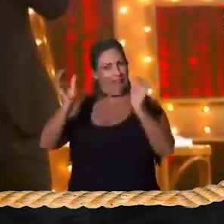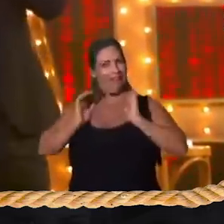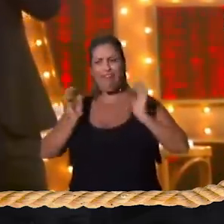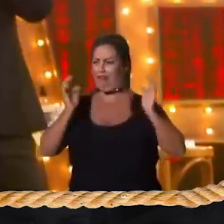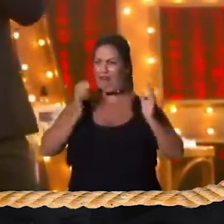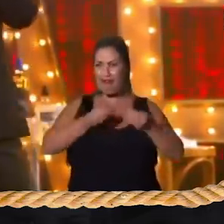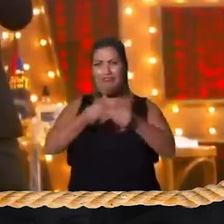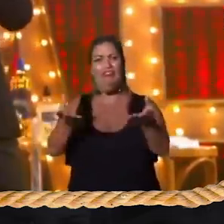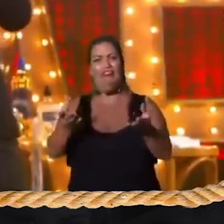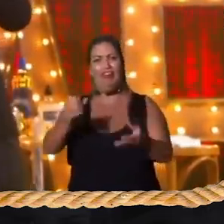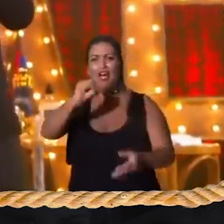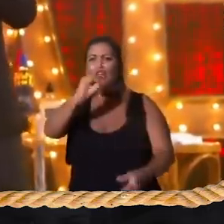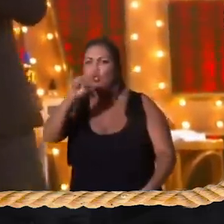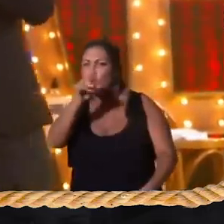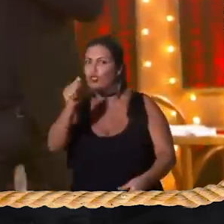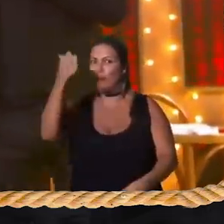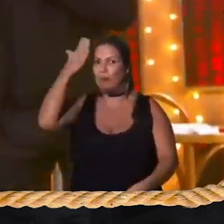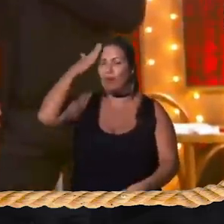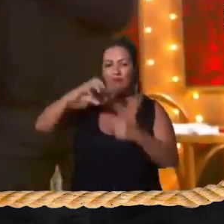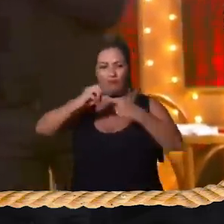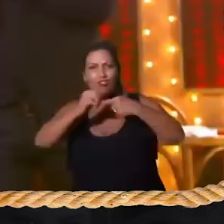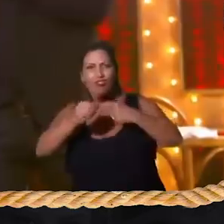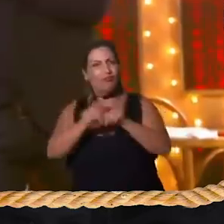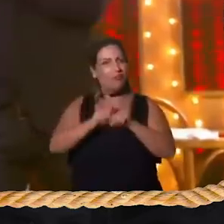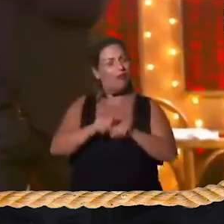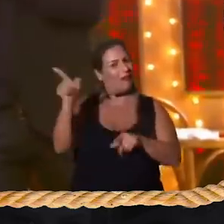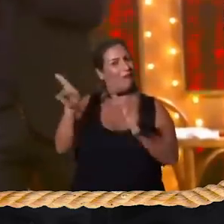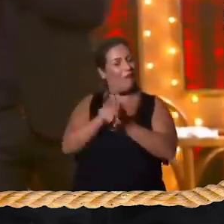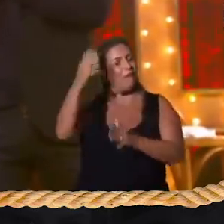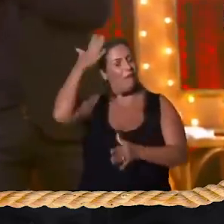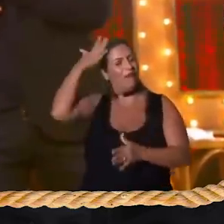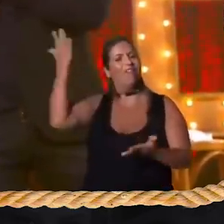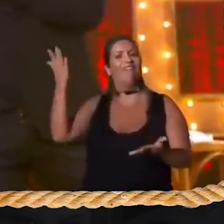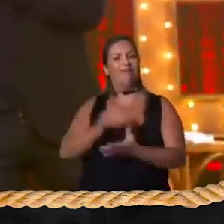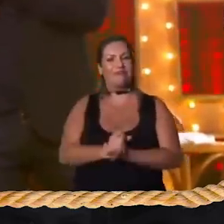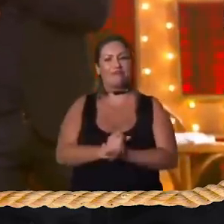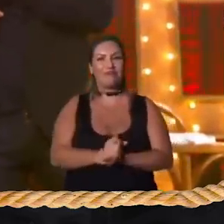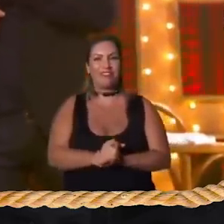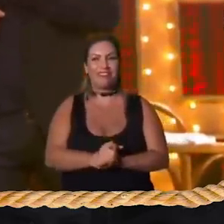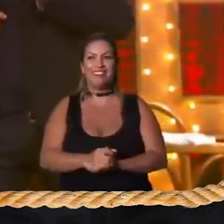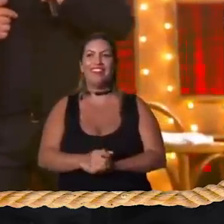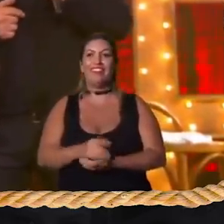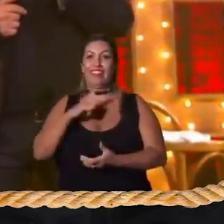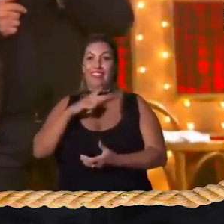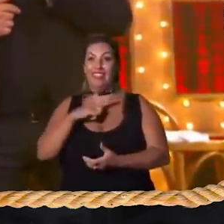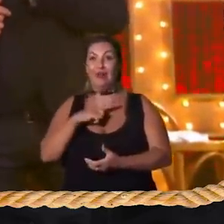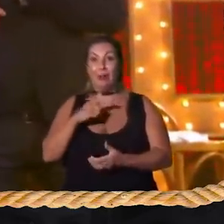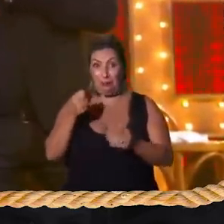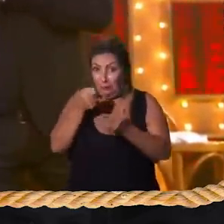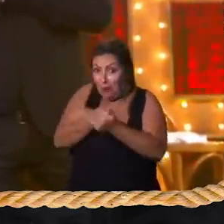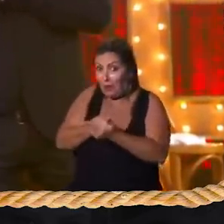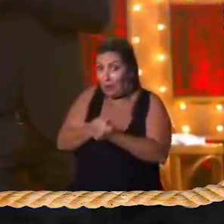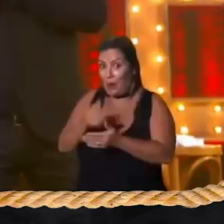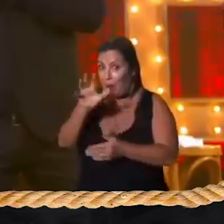aí soja, feijão aí do Paraná pra nós aqui. Eu comprei 3 mil cabeças de boi com o Leonardo. Tô pedindo pra ele a minha parte, ele me pagou. Peguei